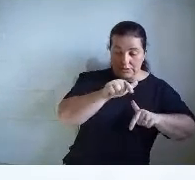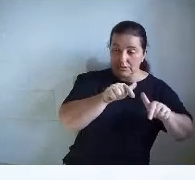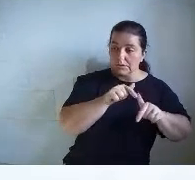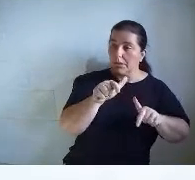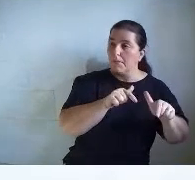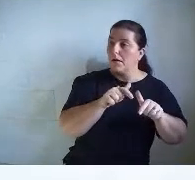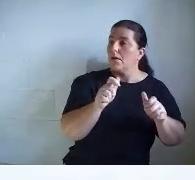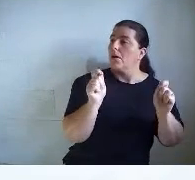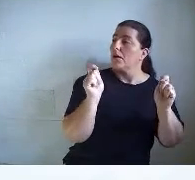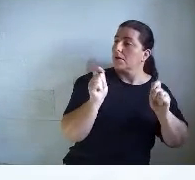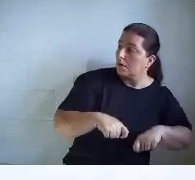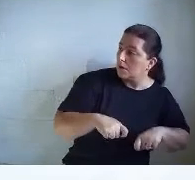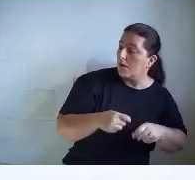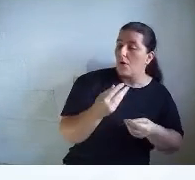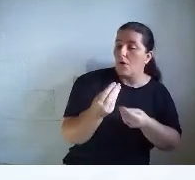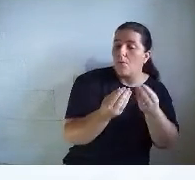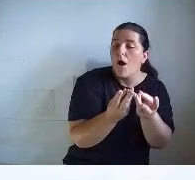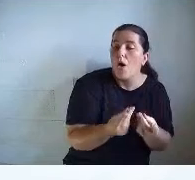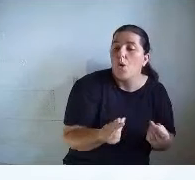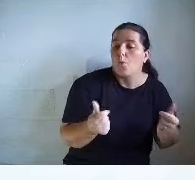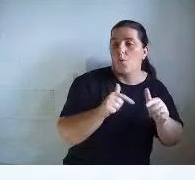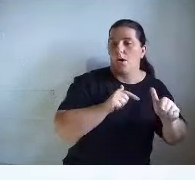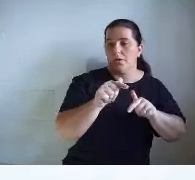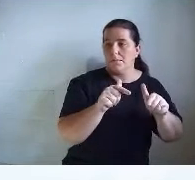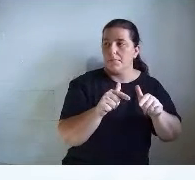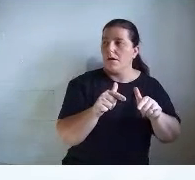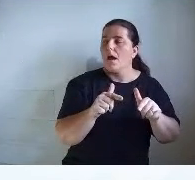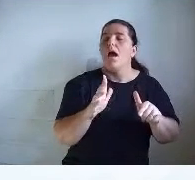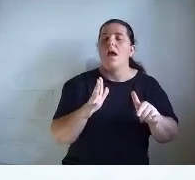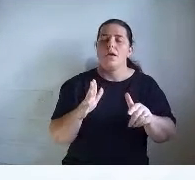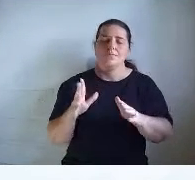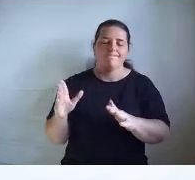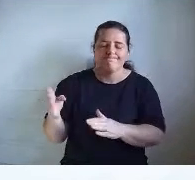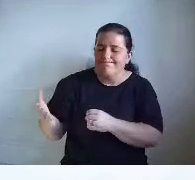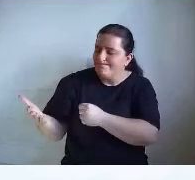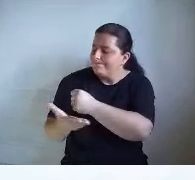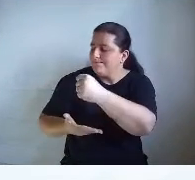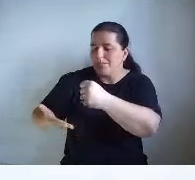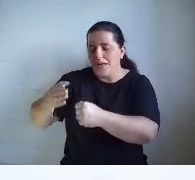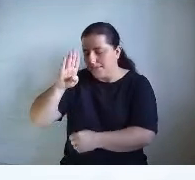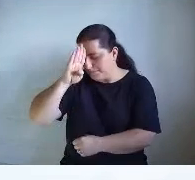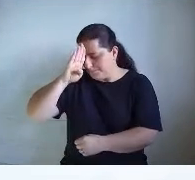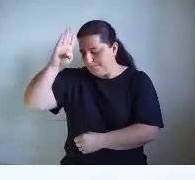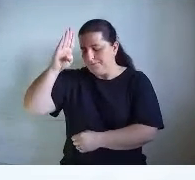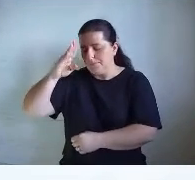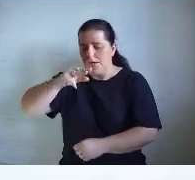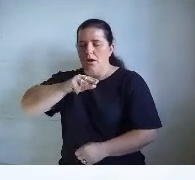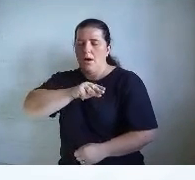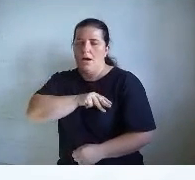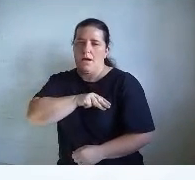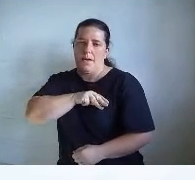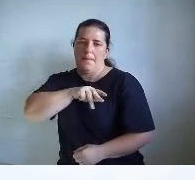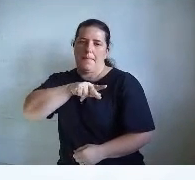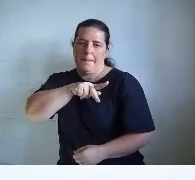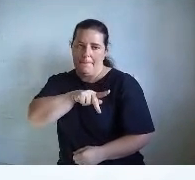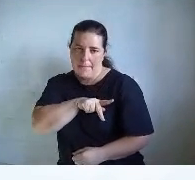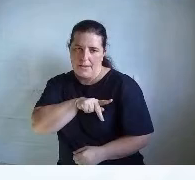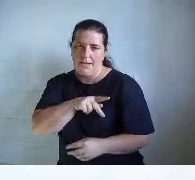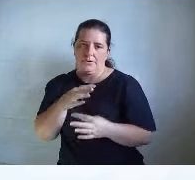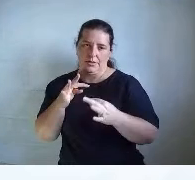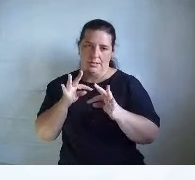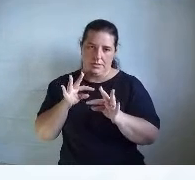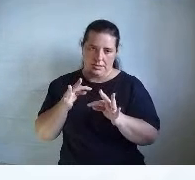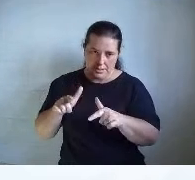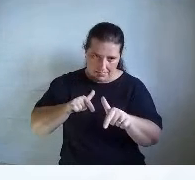das funções fundamentais do MPT. E eu gostaria também que, na sequência aqui, a senhora